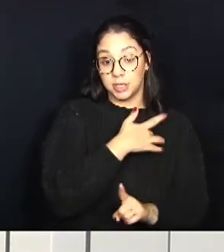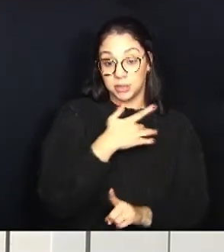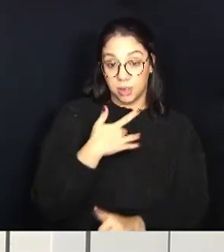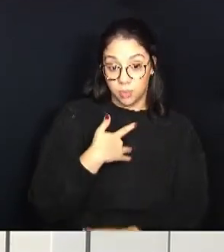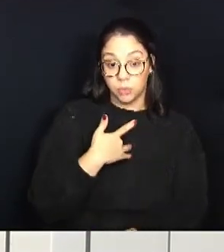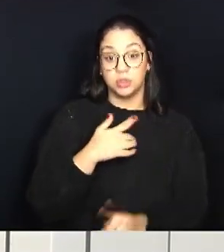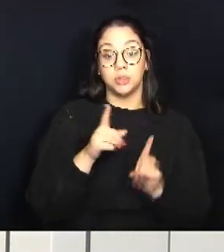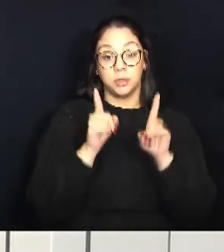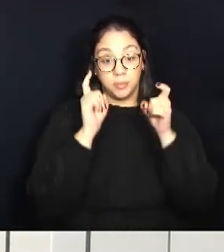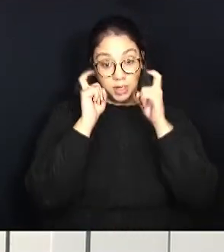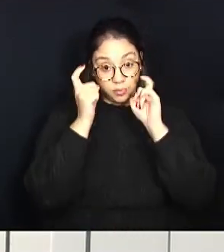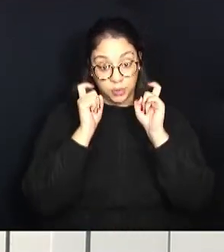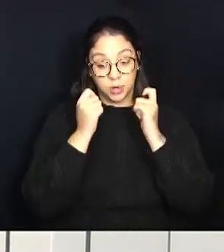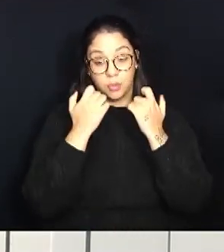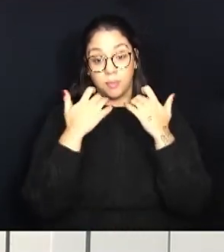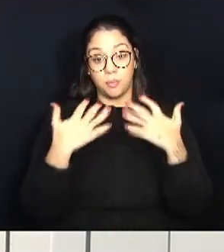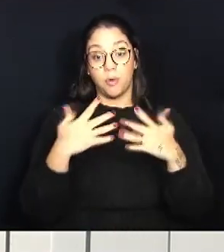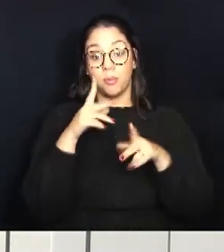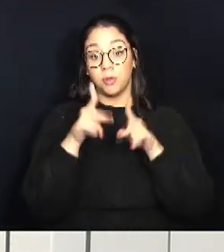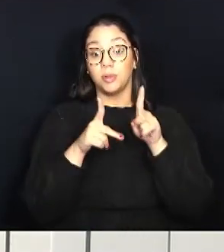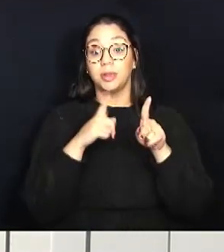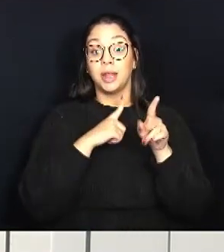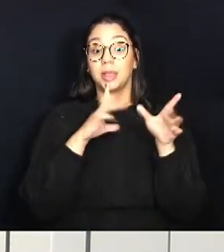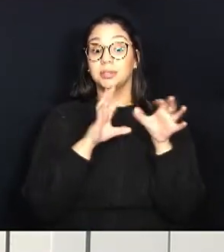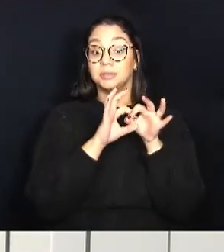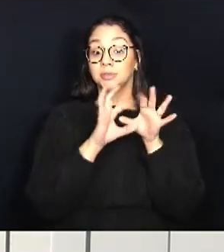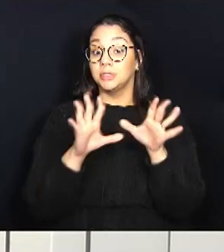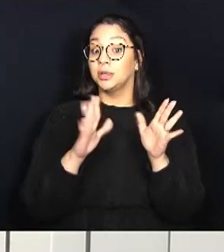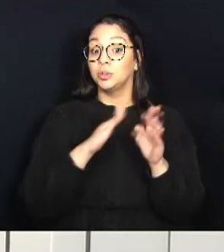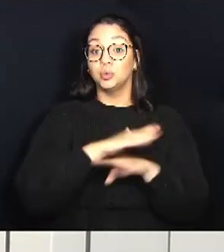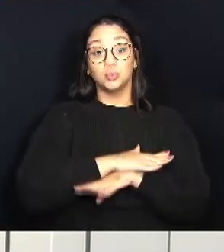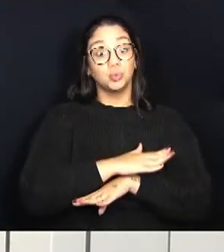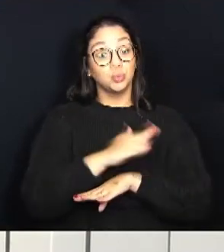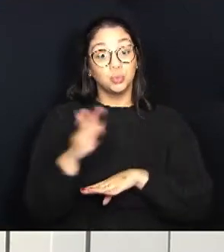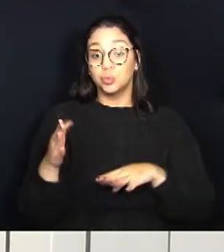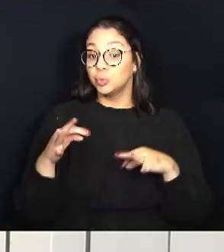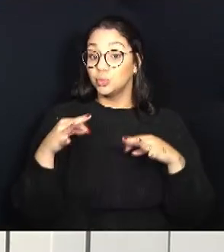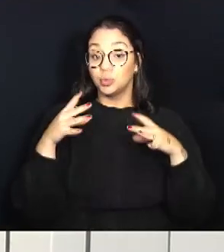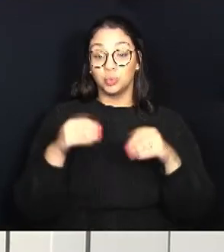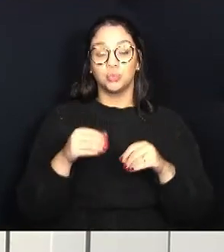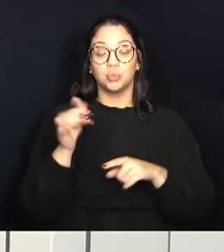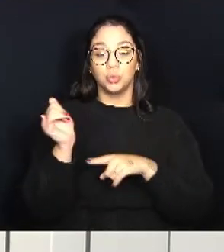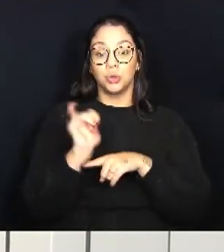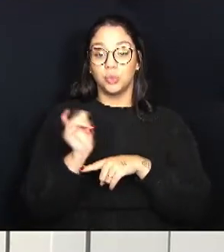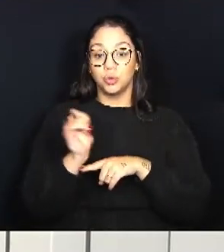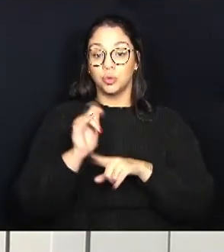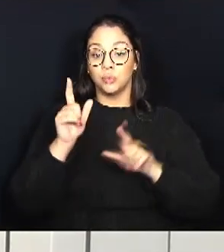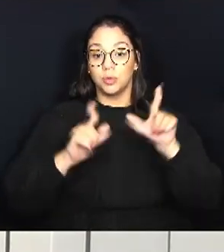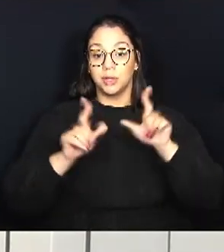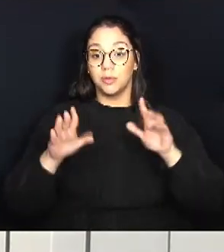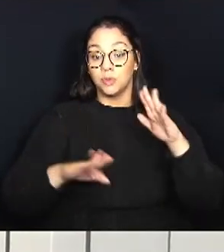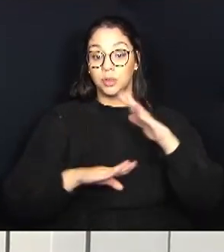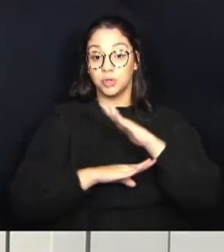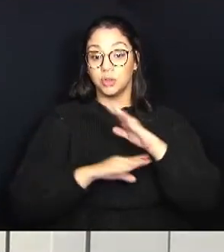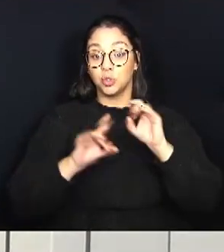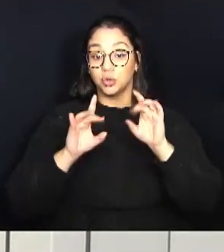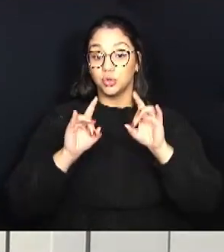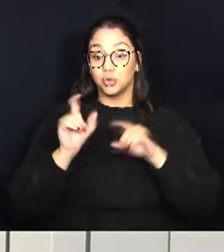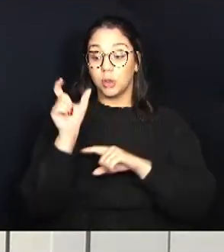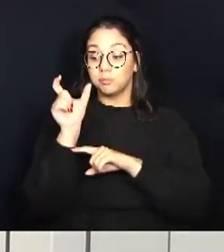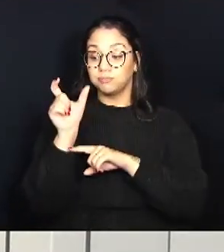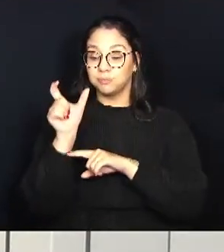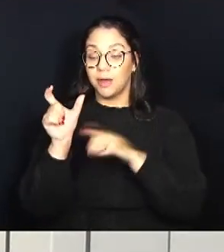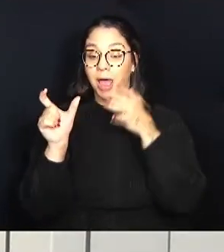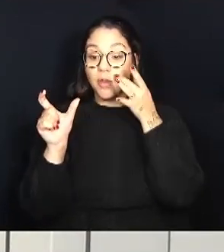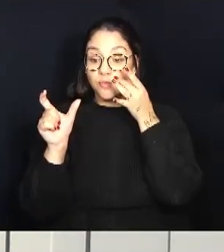audiência pública estão disponíveis na íntegra no YouTube da TV Câmara Campinas. É só ir lá naquela aba do ao